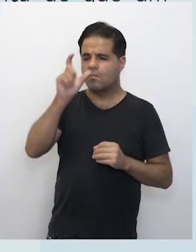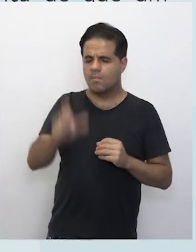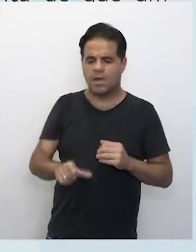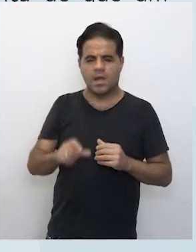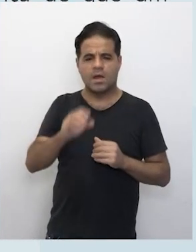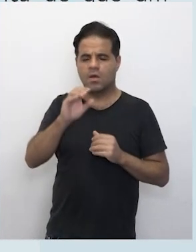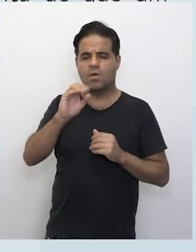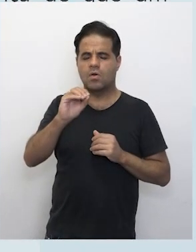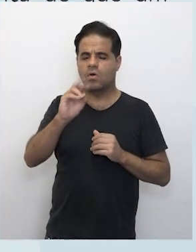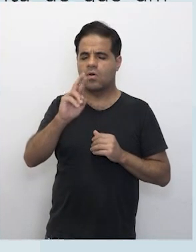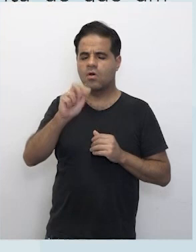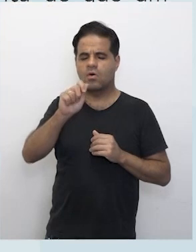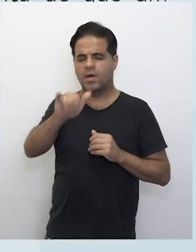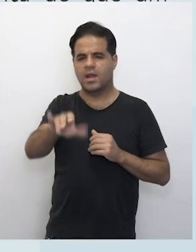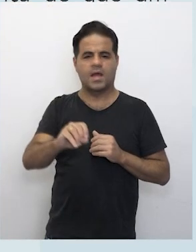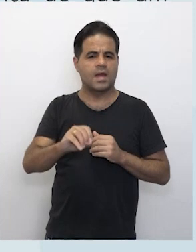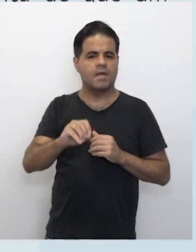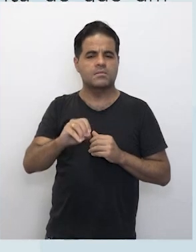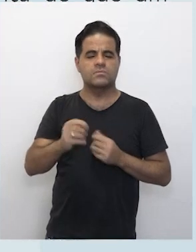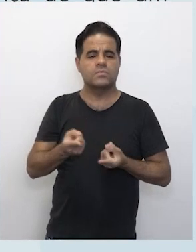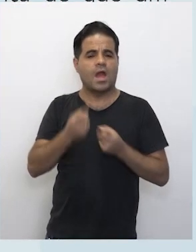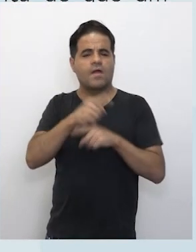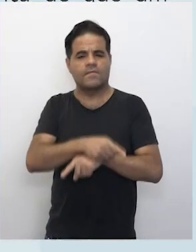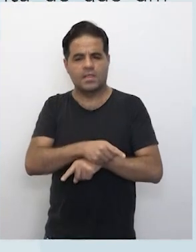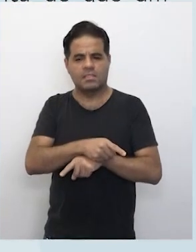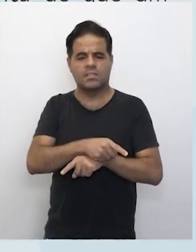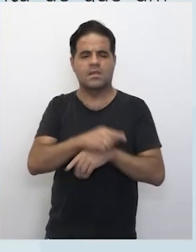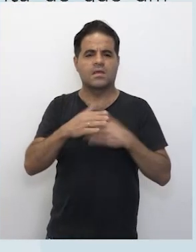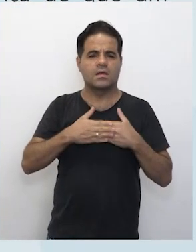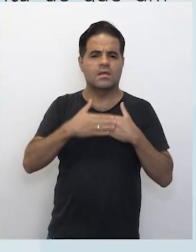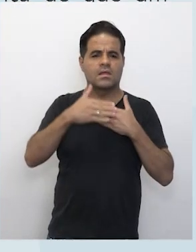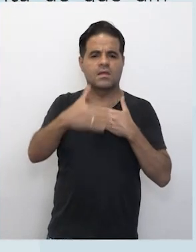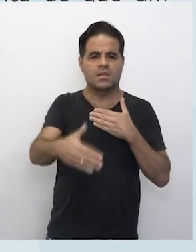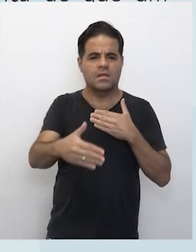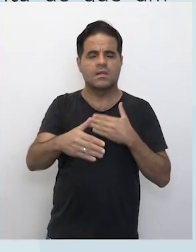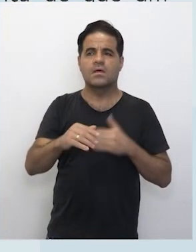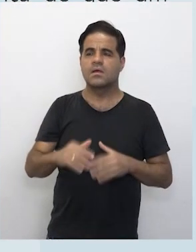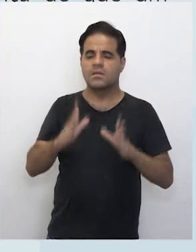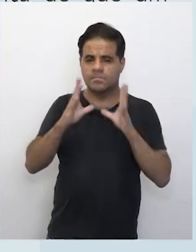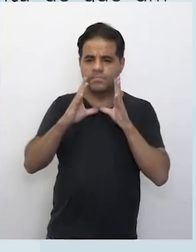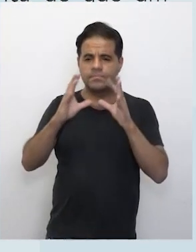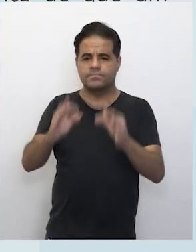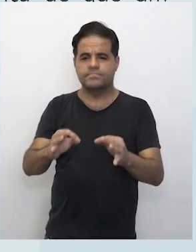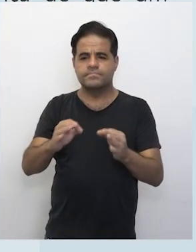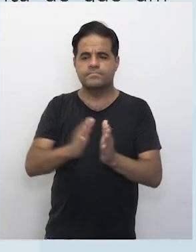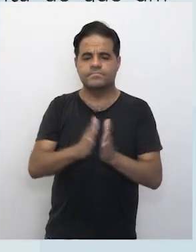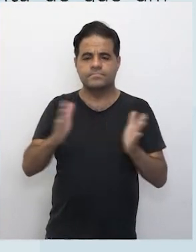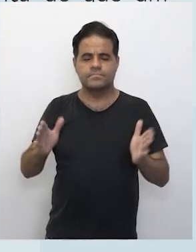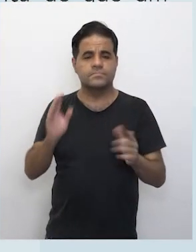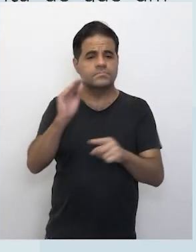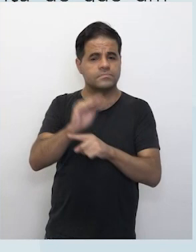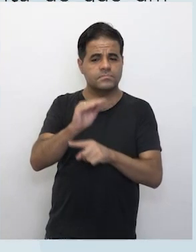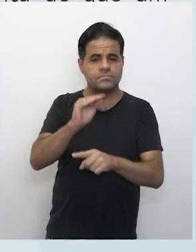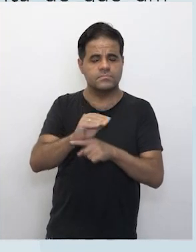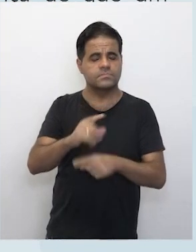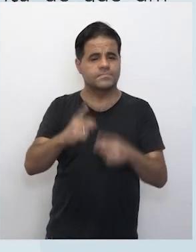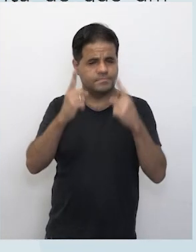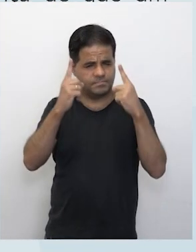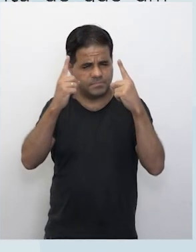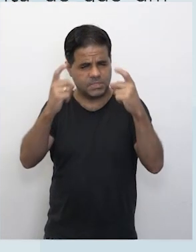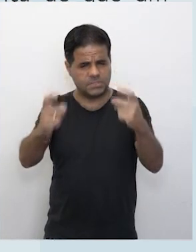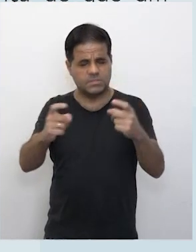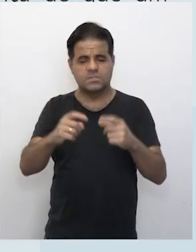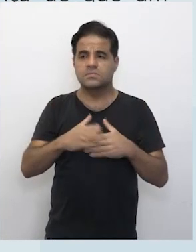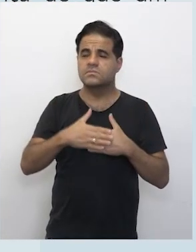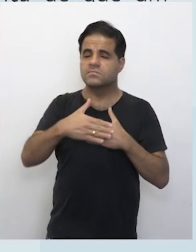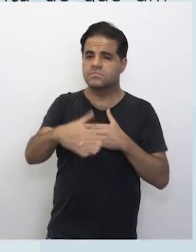Horácio Gentileschi, conseguiu reverter essa situação? Ele prestou queixa não só pela violência, mas também alegando que